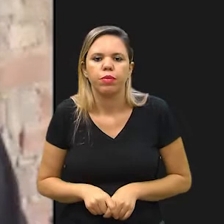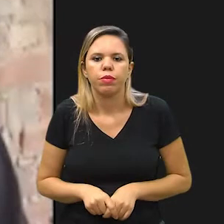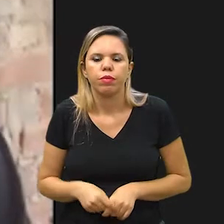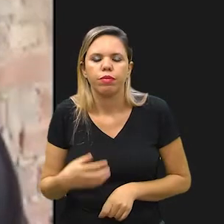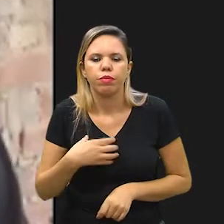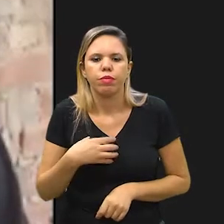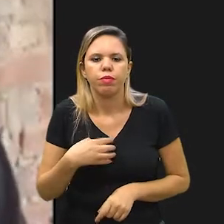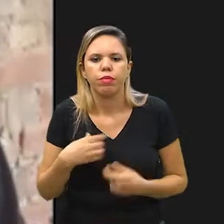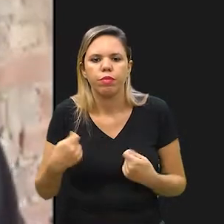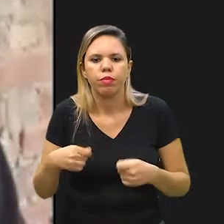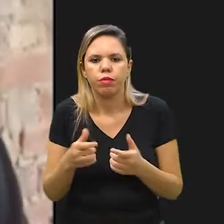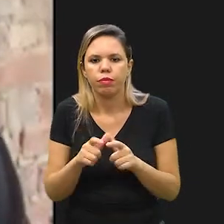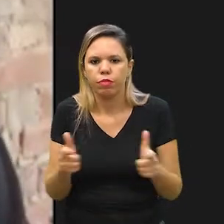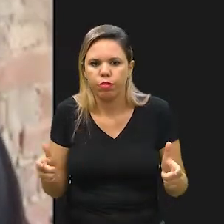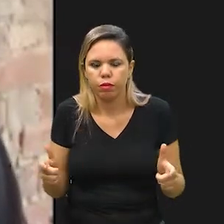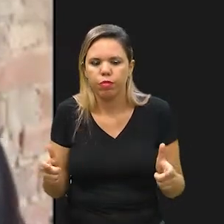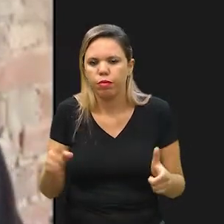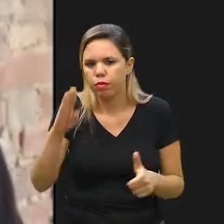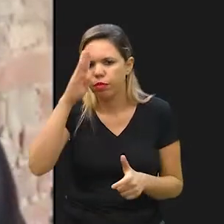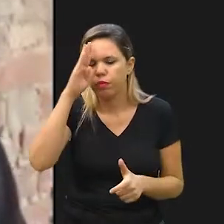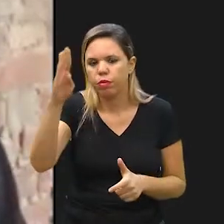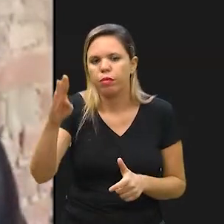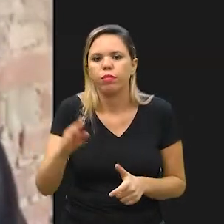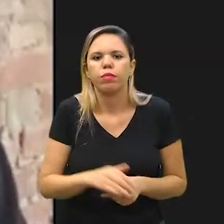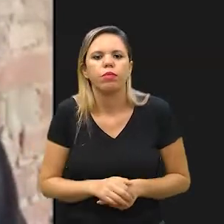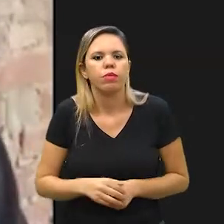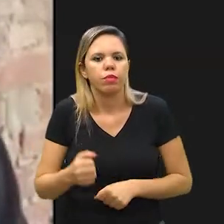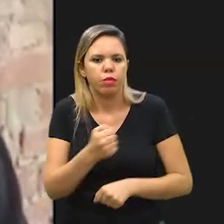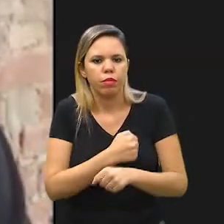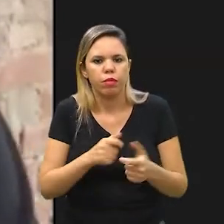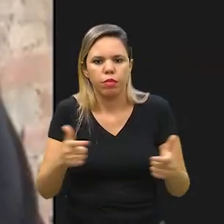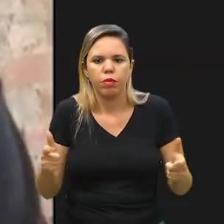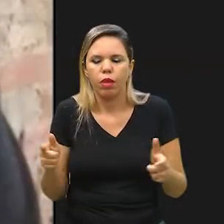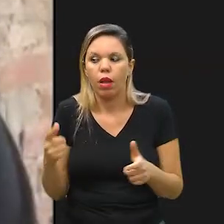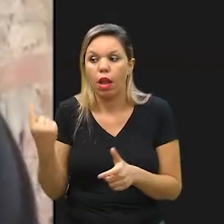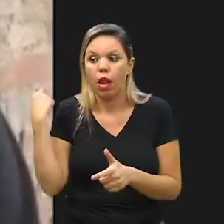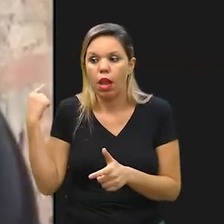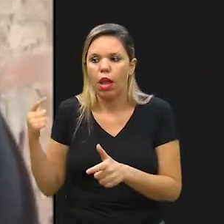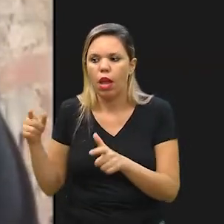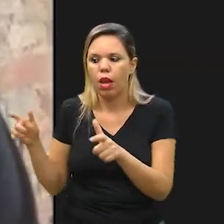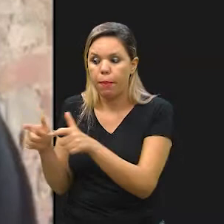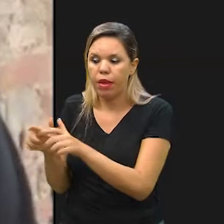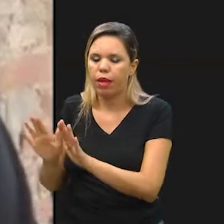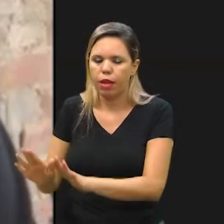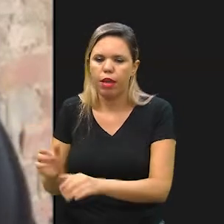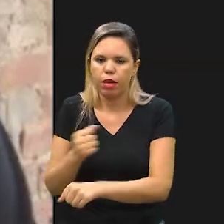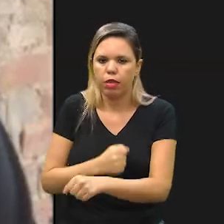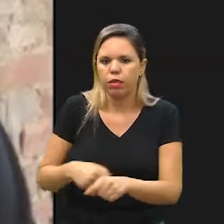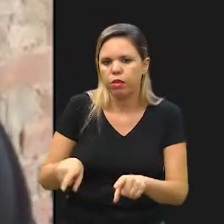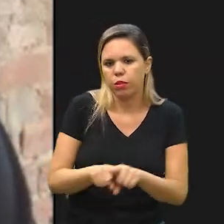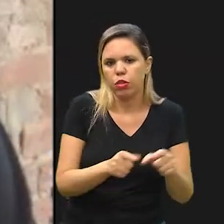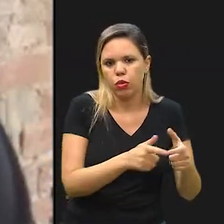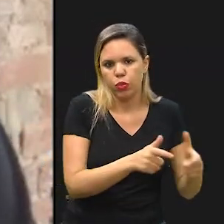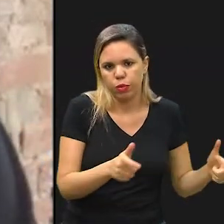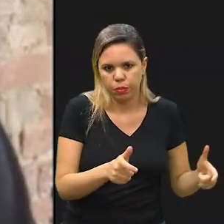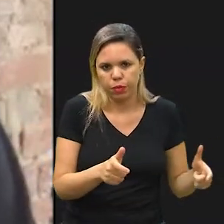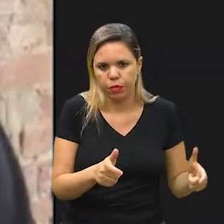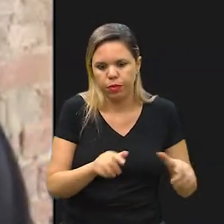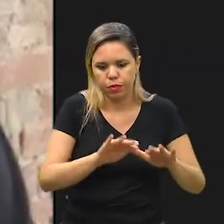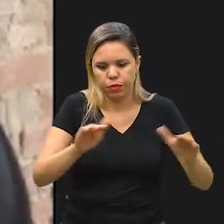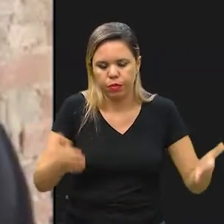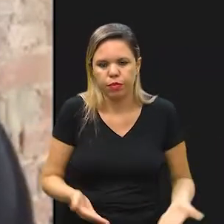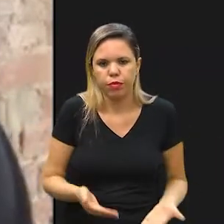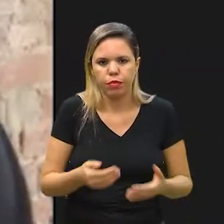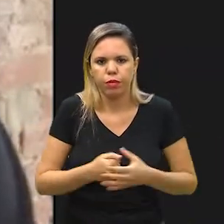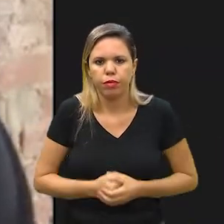sentiu a necessidade de aumentar, principalmente a cozinha, que a cozinha lá era muito pequena, e aumentar também as mesas,